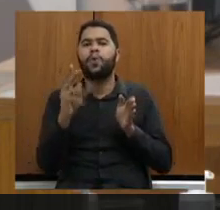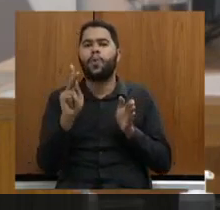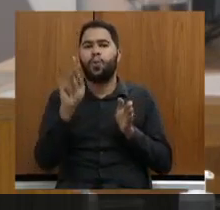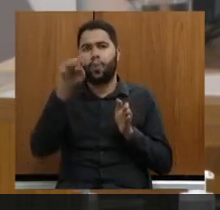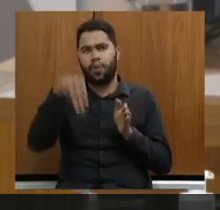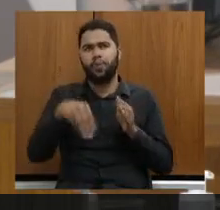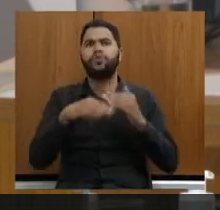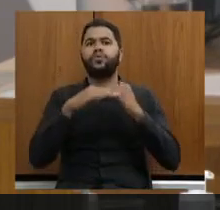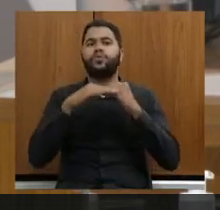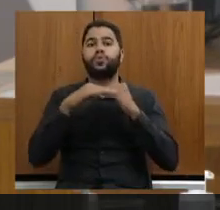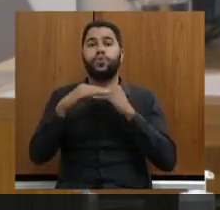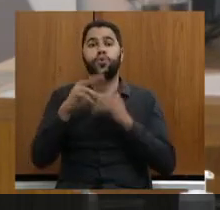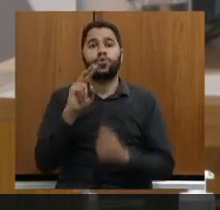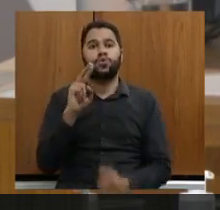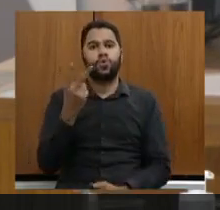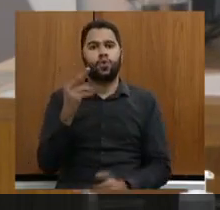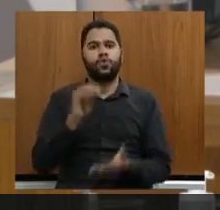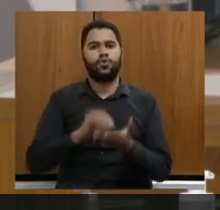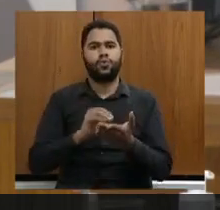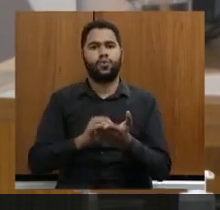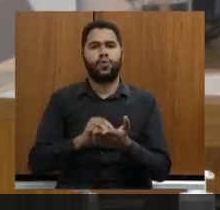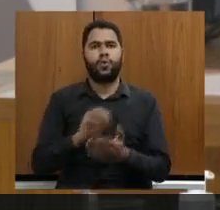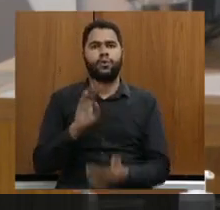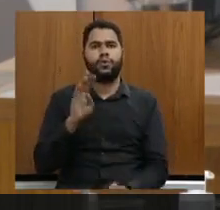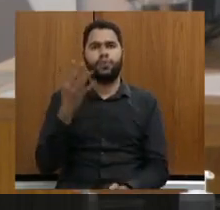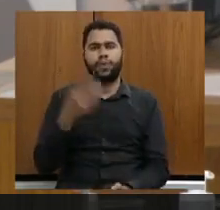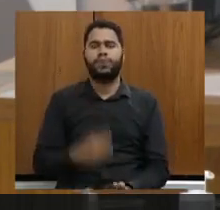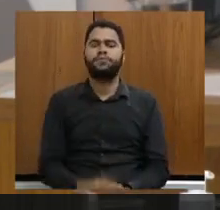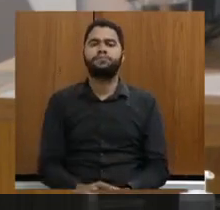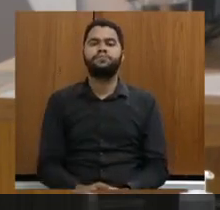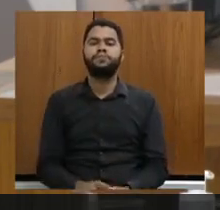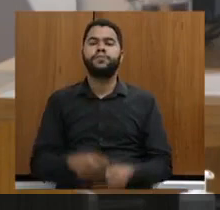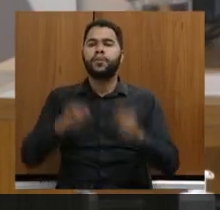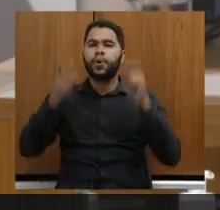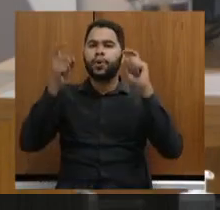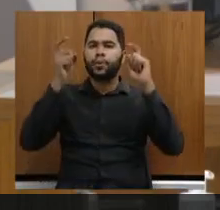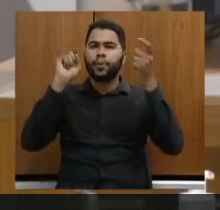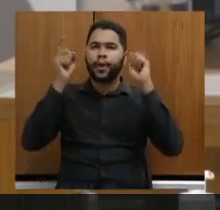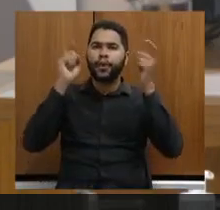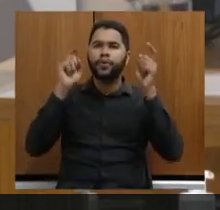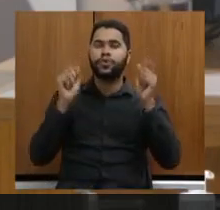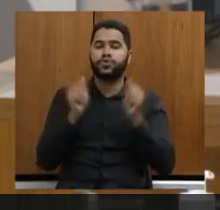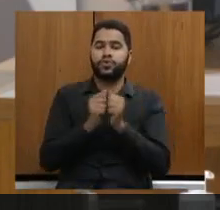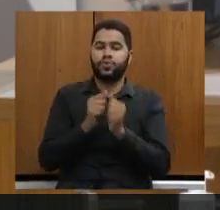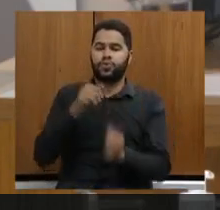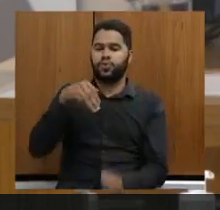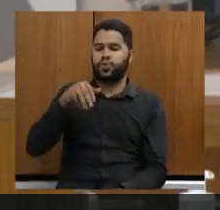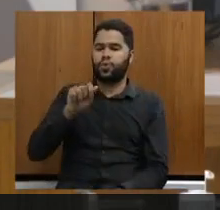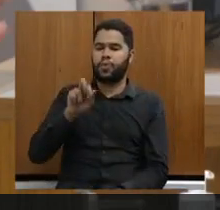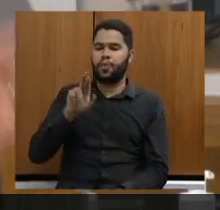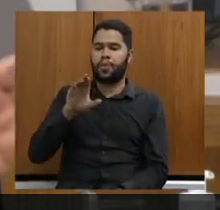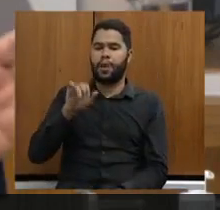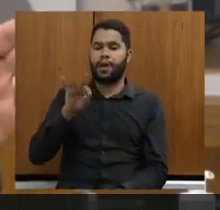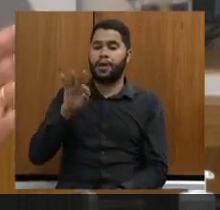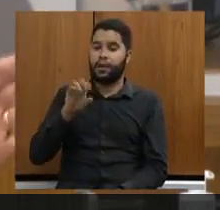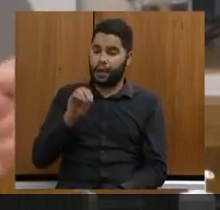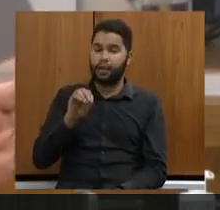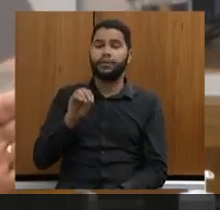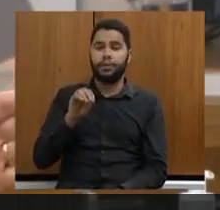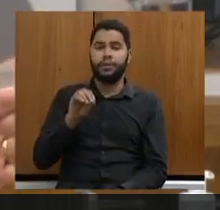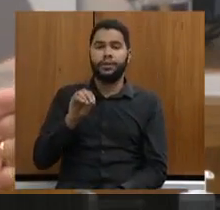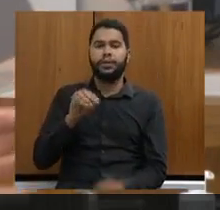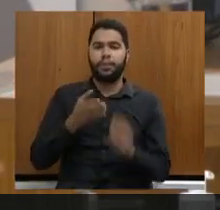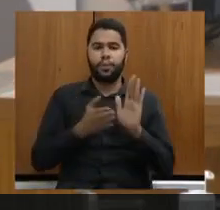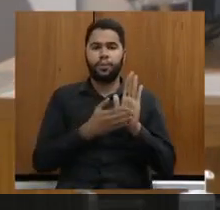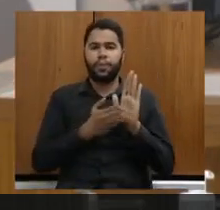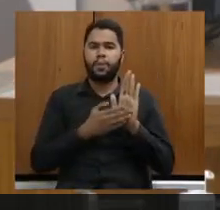km e já pavimentou dois faltando quatro numa reunião que nós tivemos Tallis com Maracatu pode sermos a ele e se